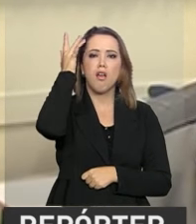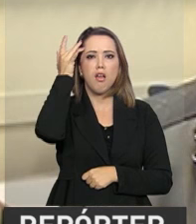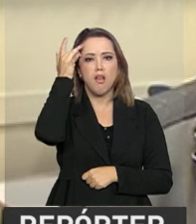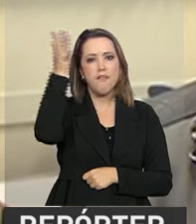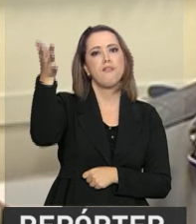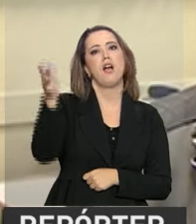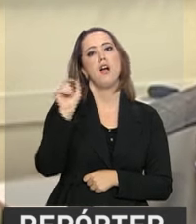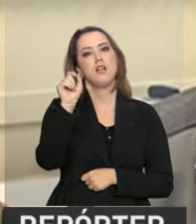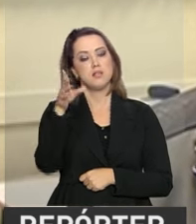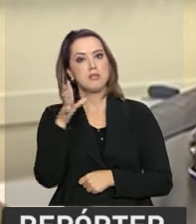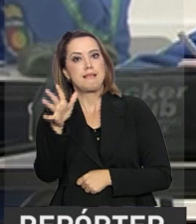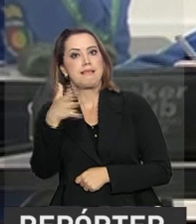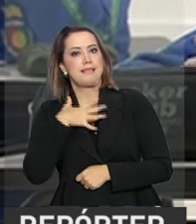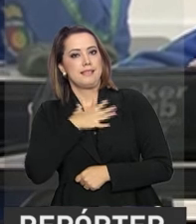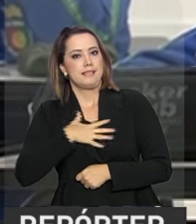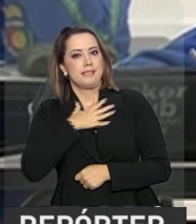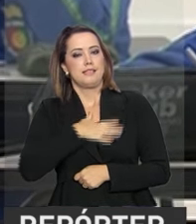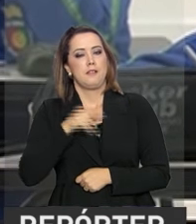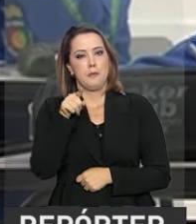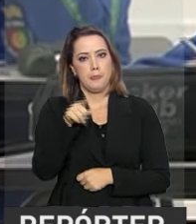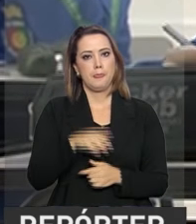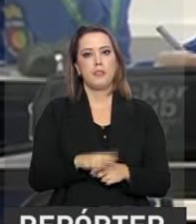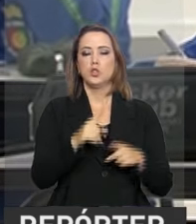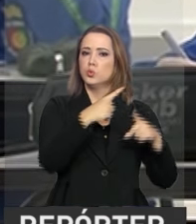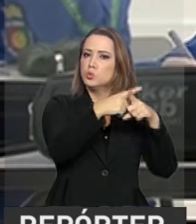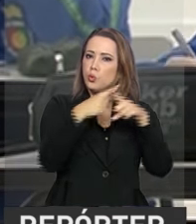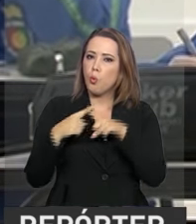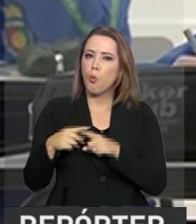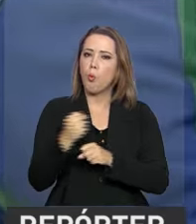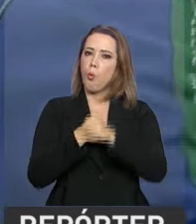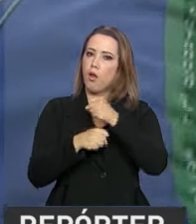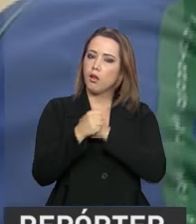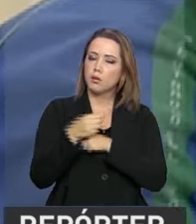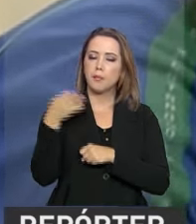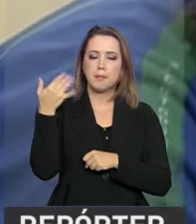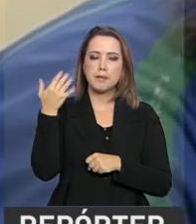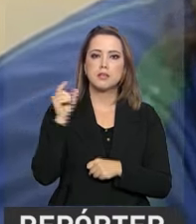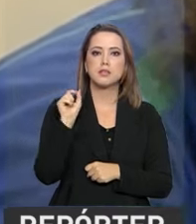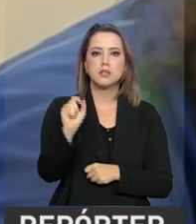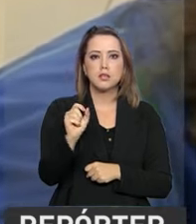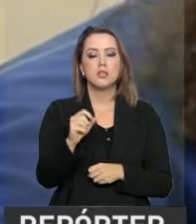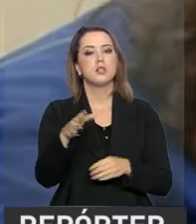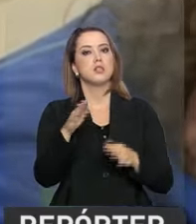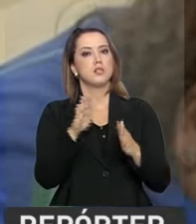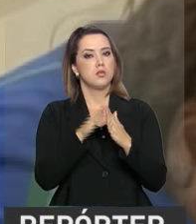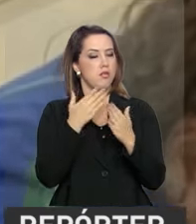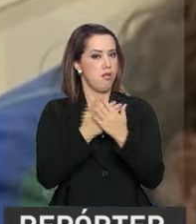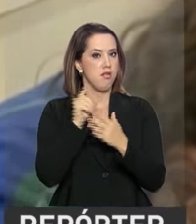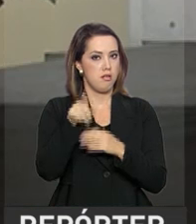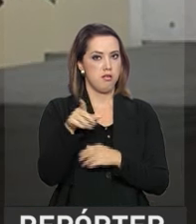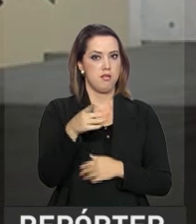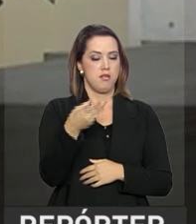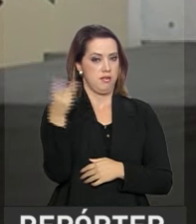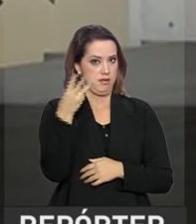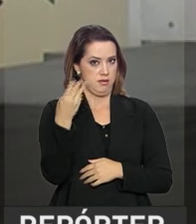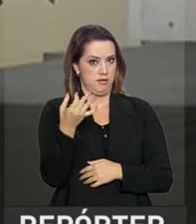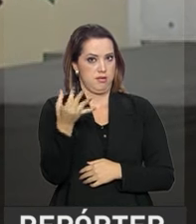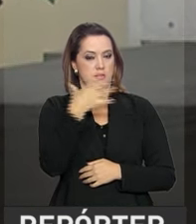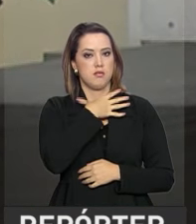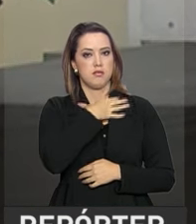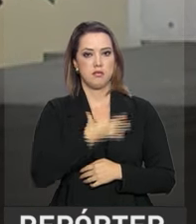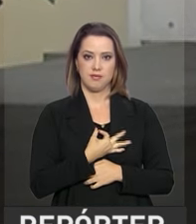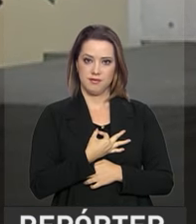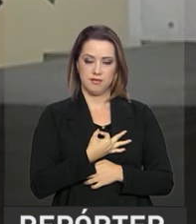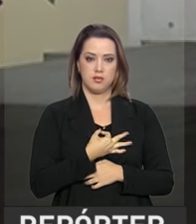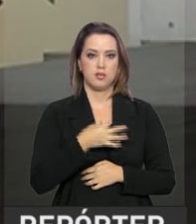entender, ele passa a gostar. Na edição da Olimpíada do ano passado, alunos do colégio ganharam 3 medalhas, ouro, prata e